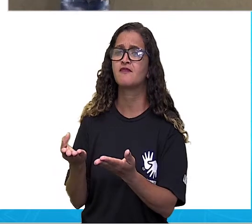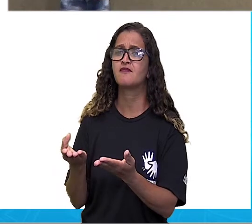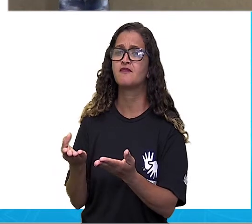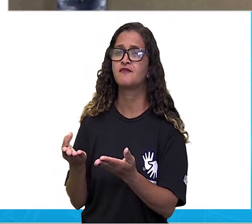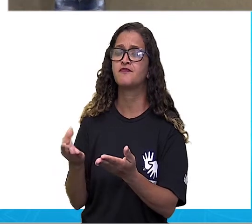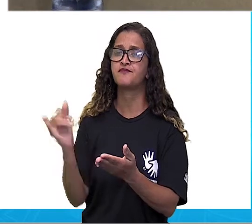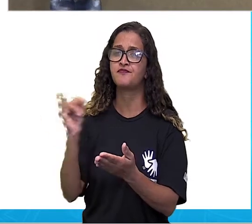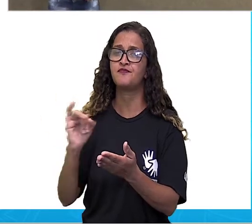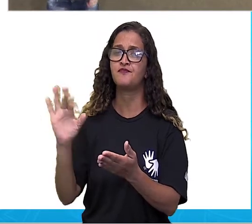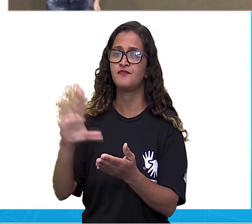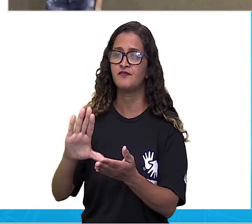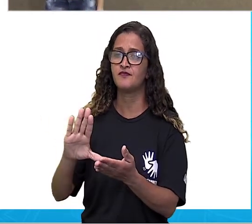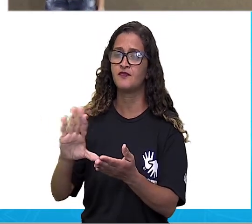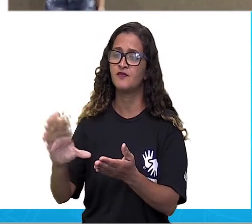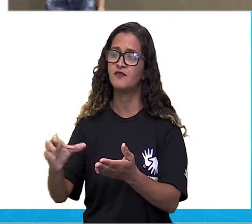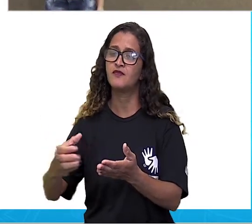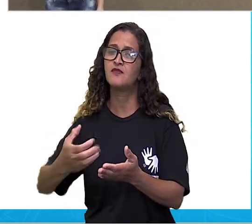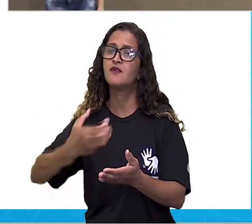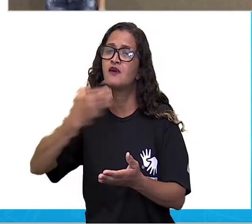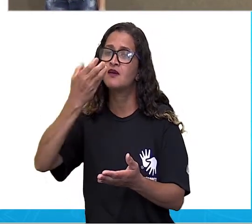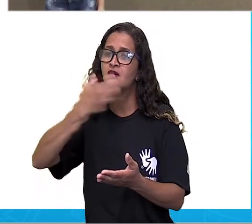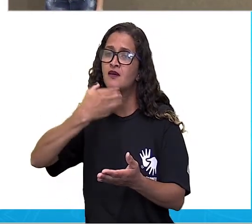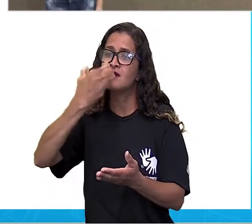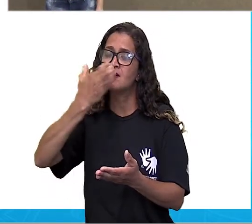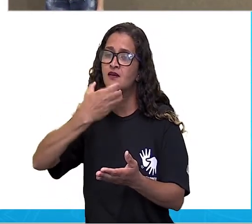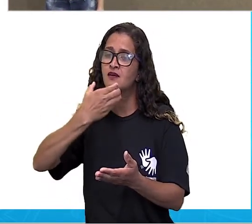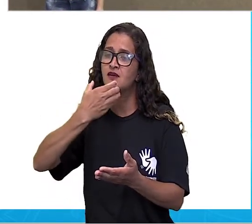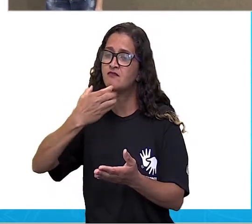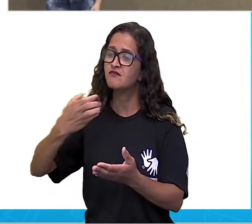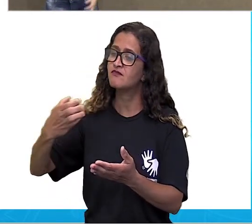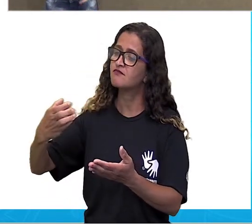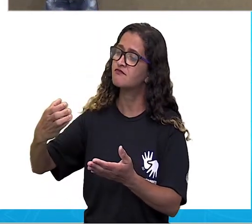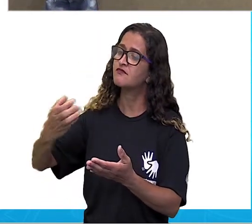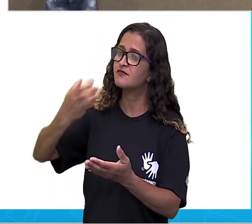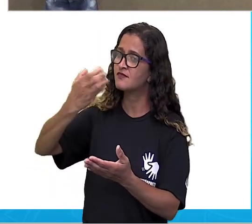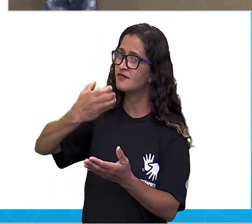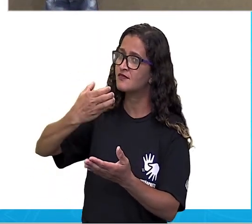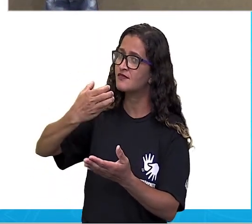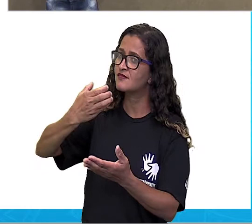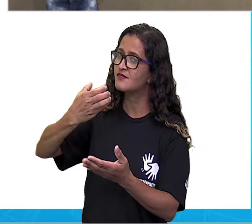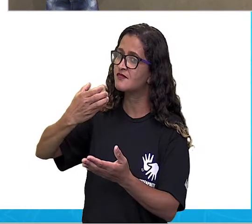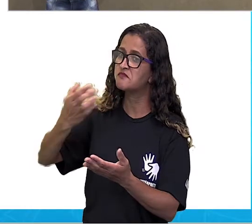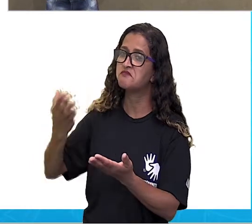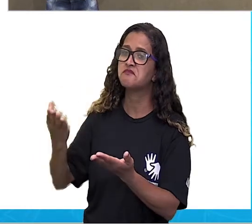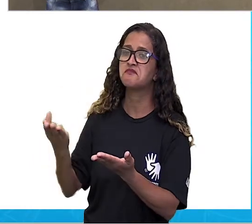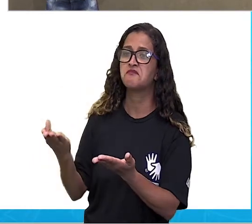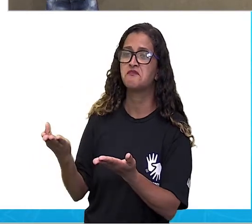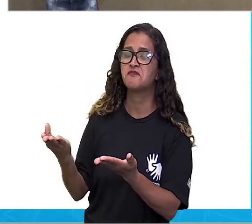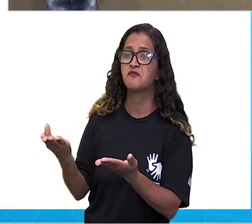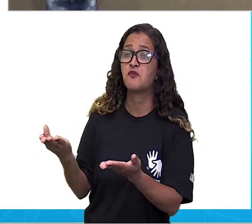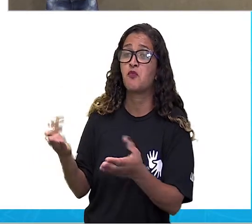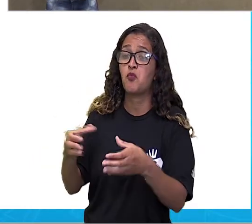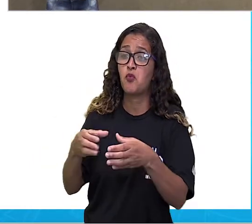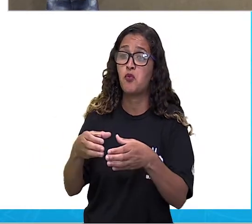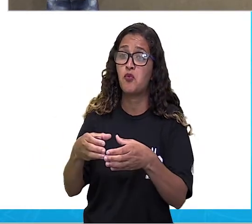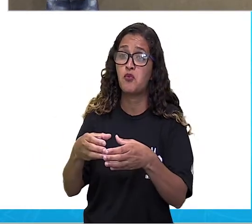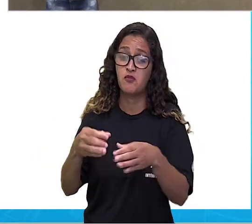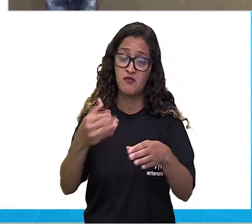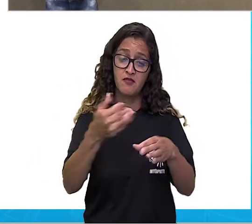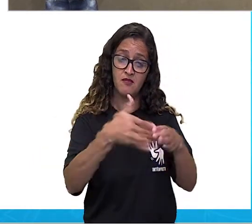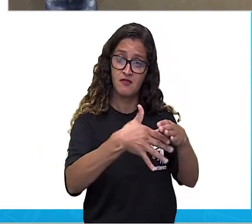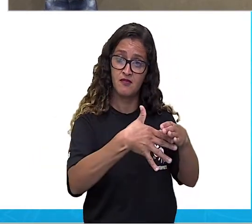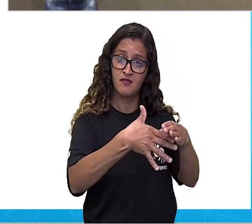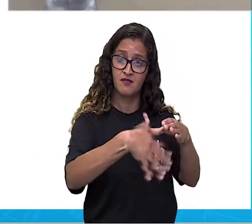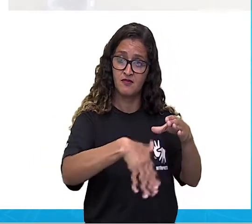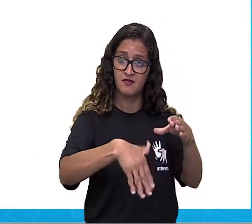E quando você pega uma maçã separadamente, ela está agrupada? Um